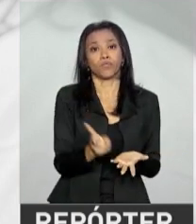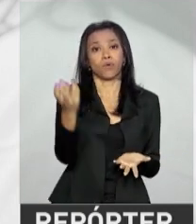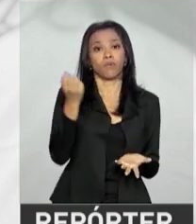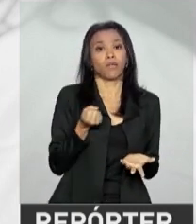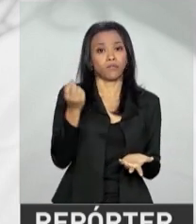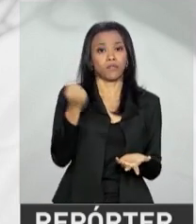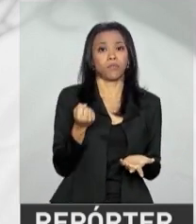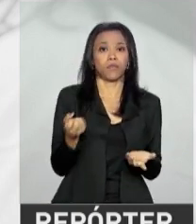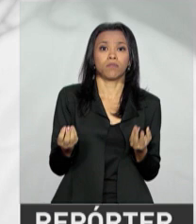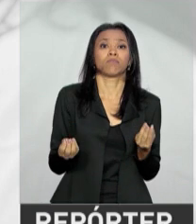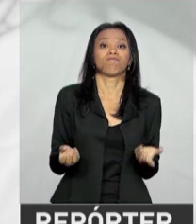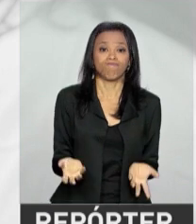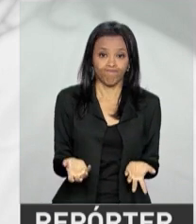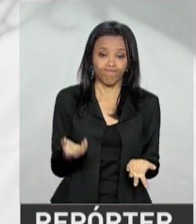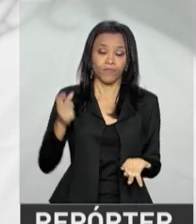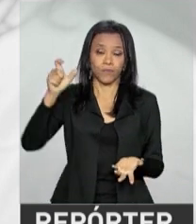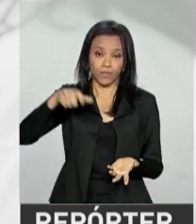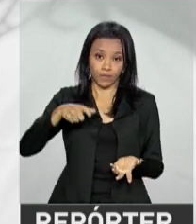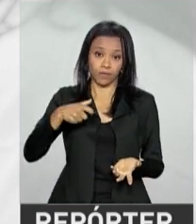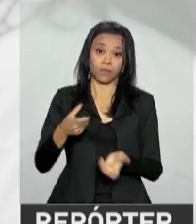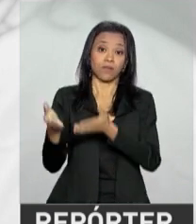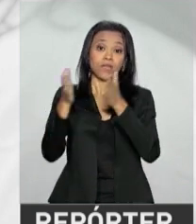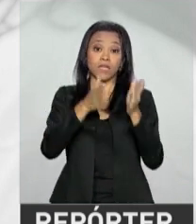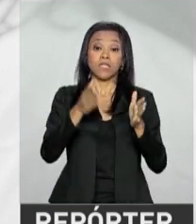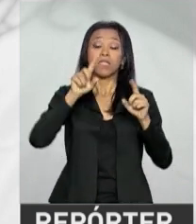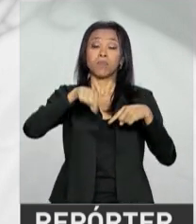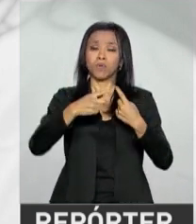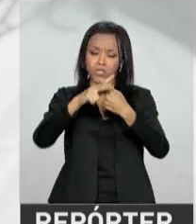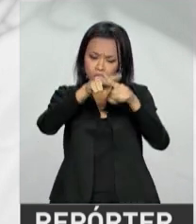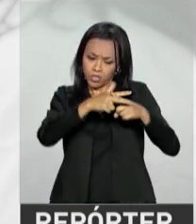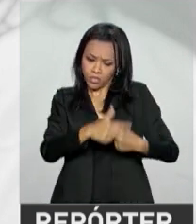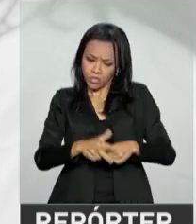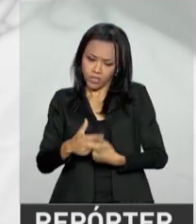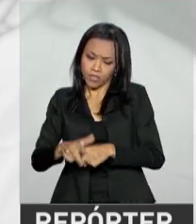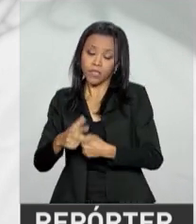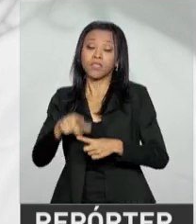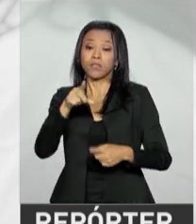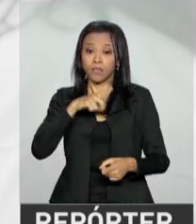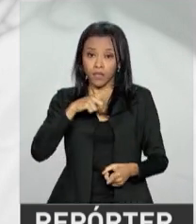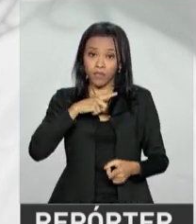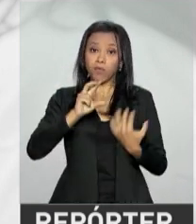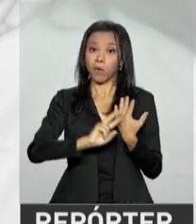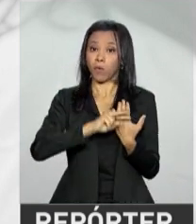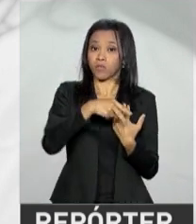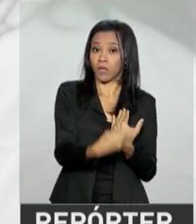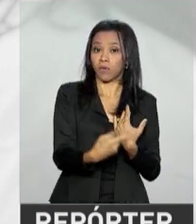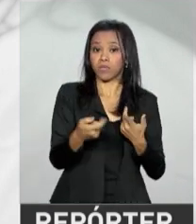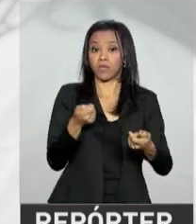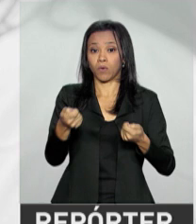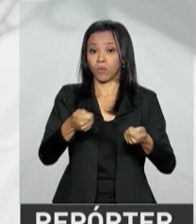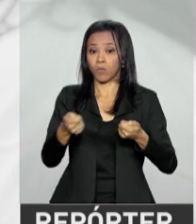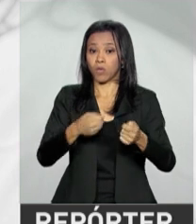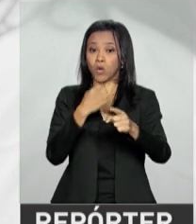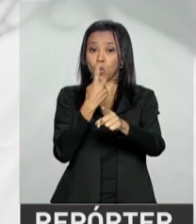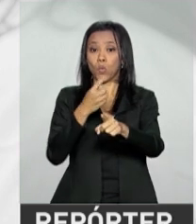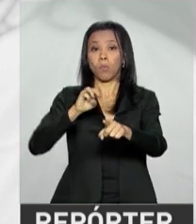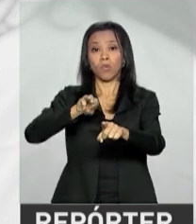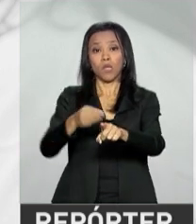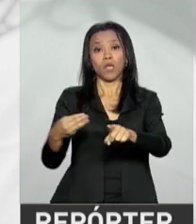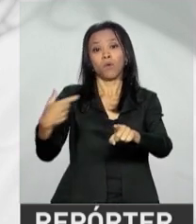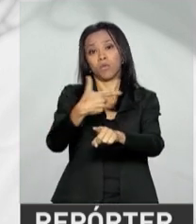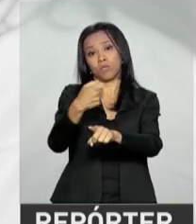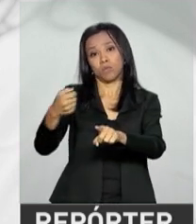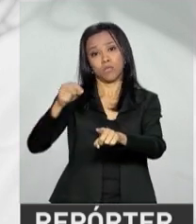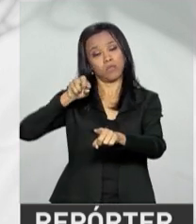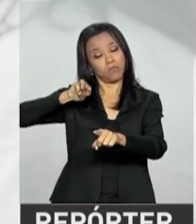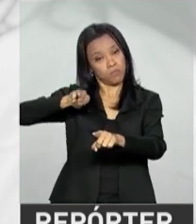benefício a regularização dessas situações vai significar uma economia de mais de um bilhão e duzentos milhões de reais